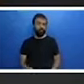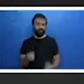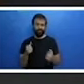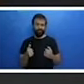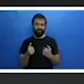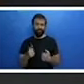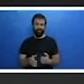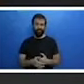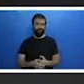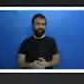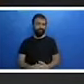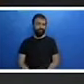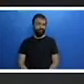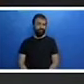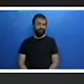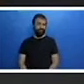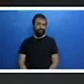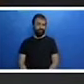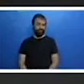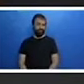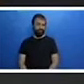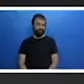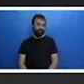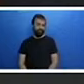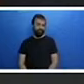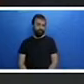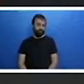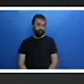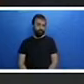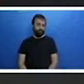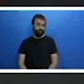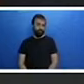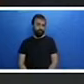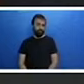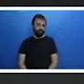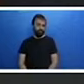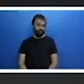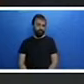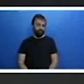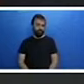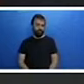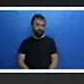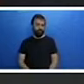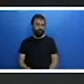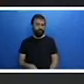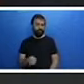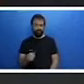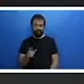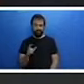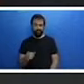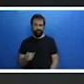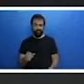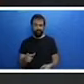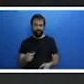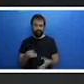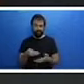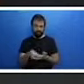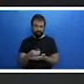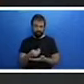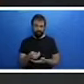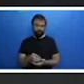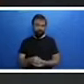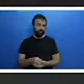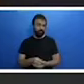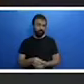maravilha então aqui com um objeto maior e agora vamos tentar com o objeto menor vamos ver se a gente consegue uma colher